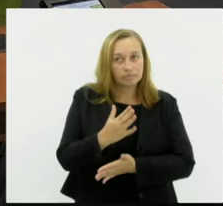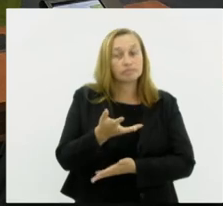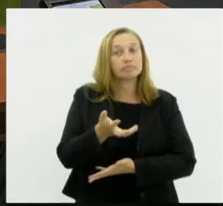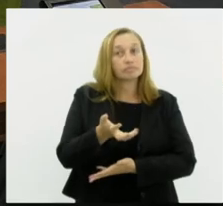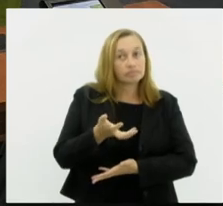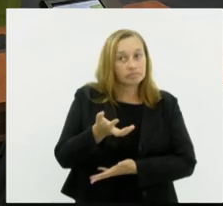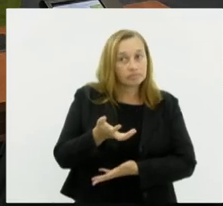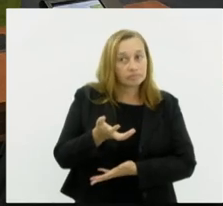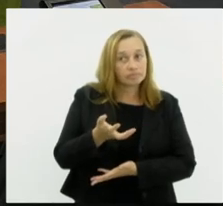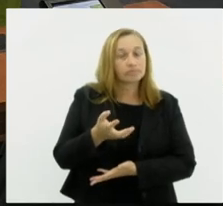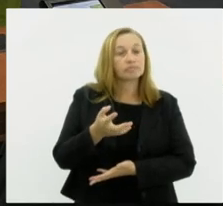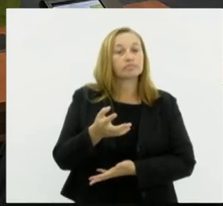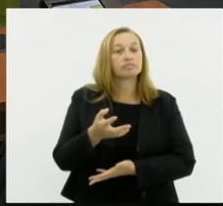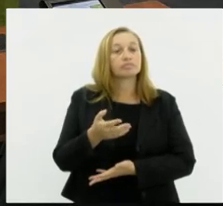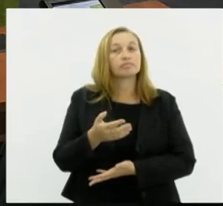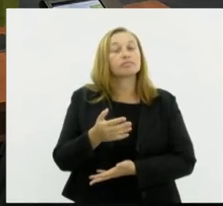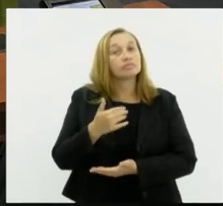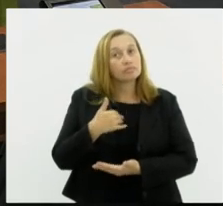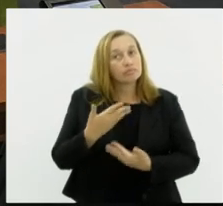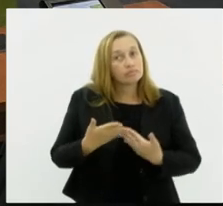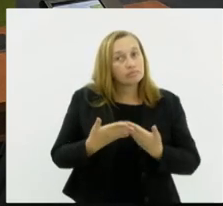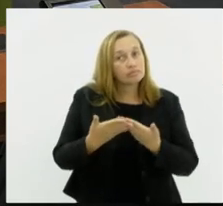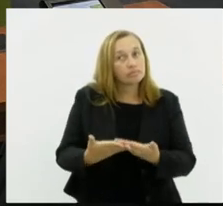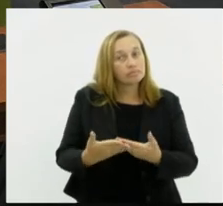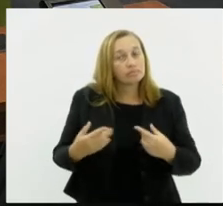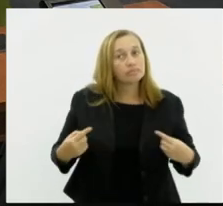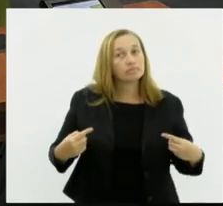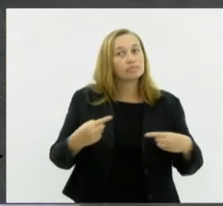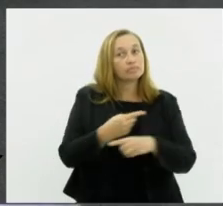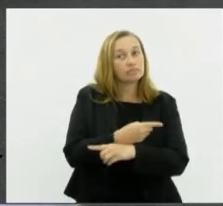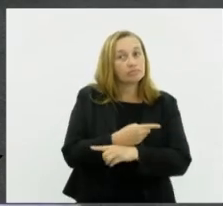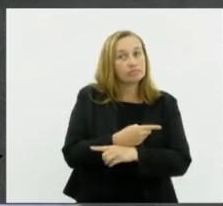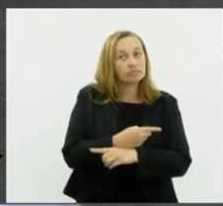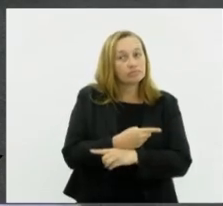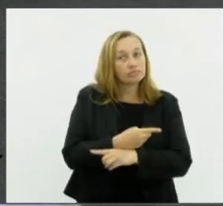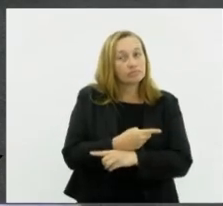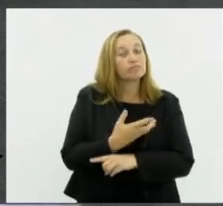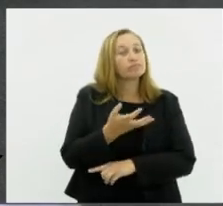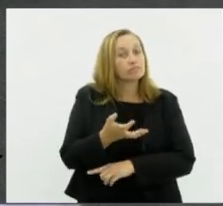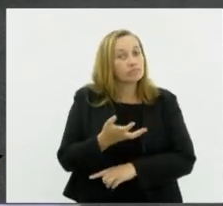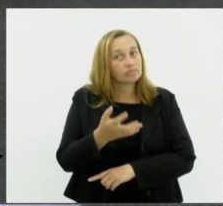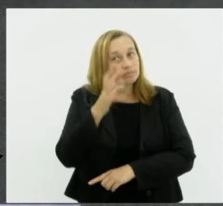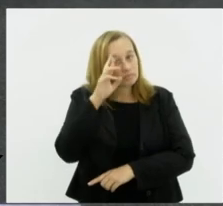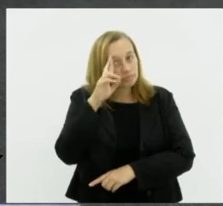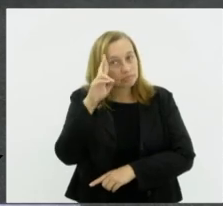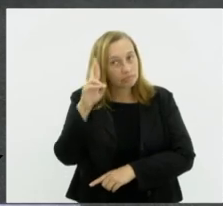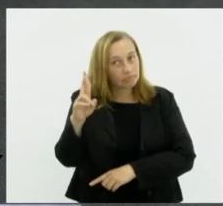queria que você... Eu encaminhei o contraditório. Né? Sim. Eu queria que a senhora